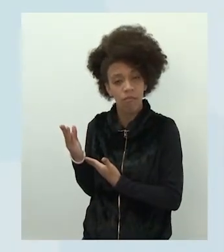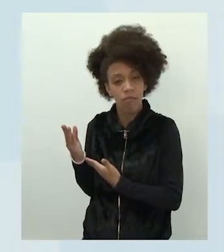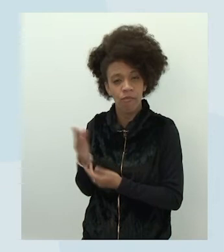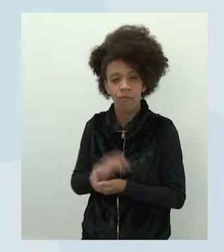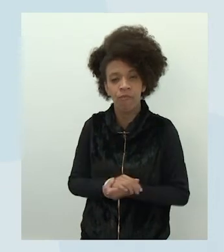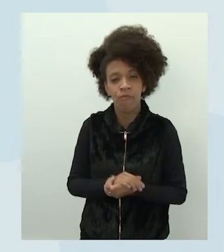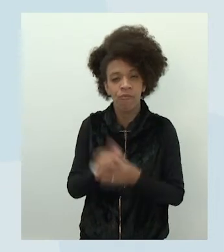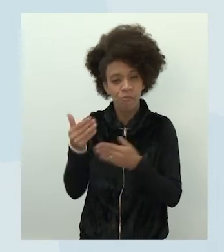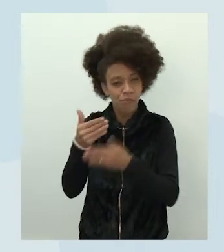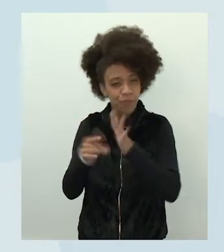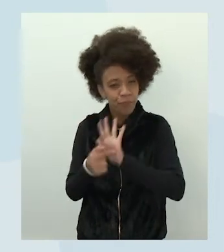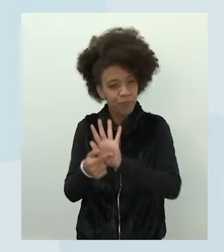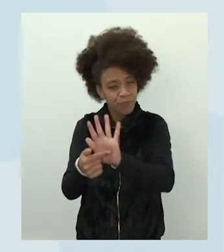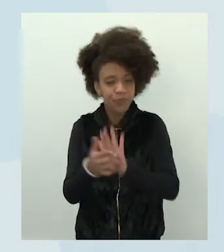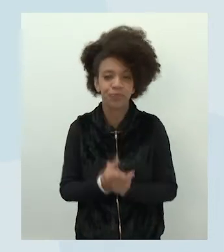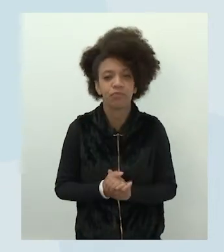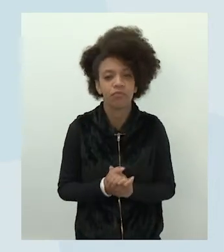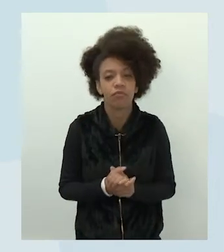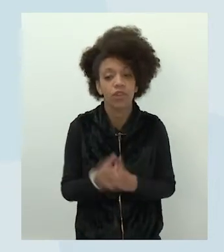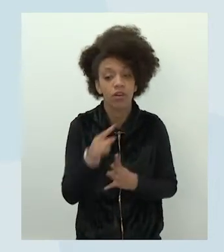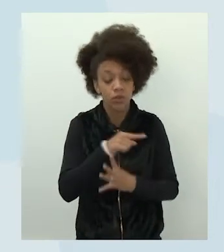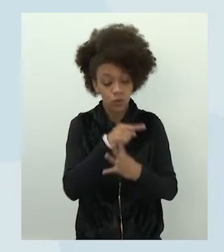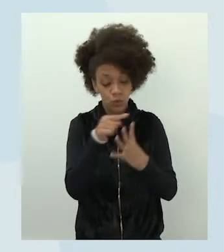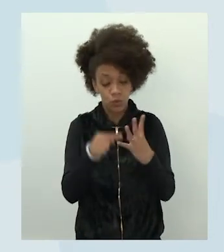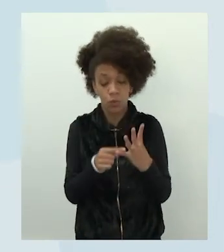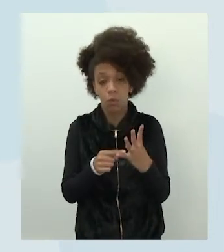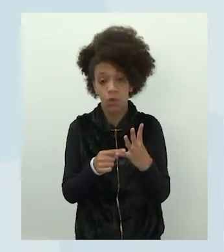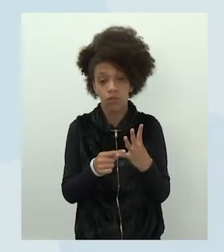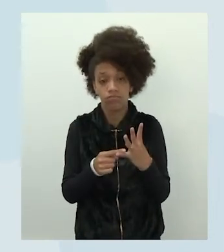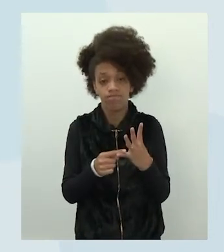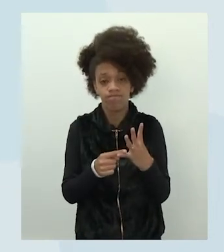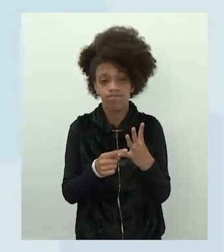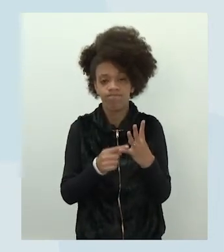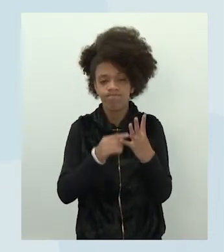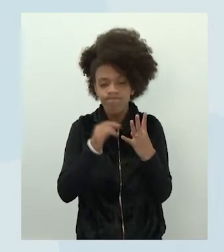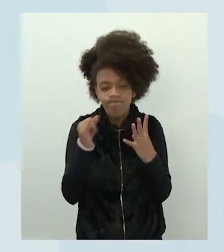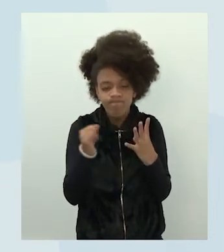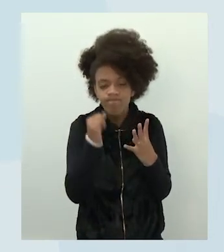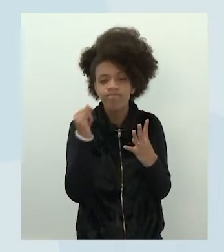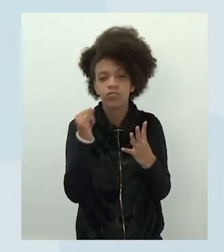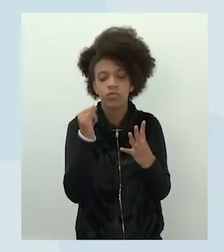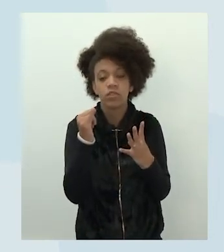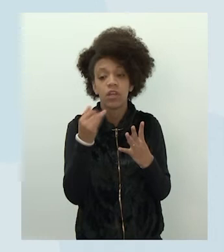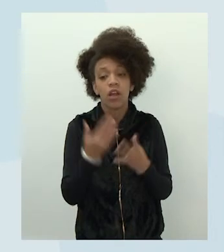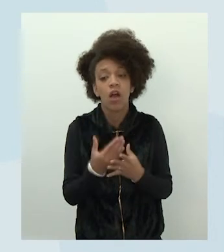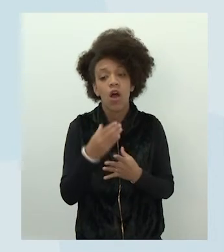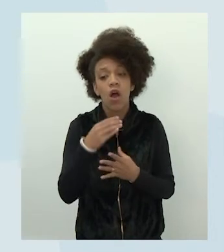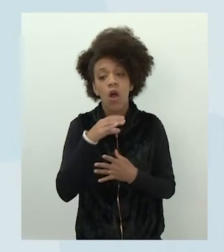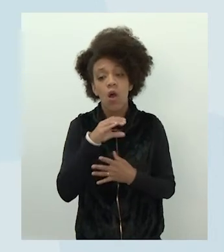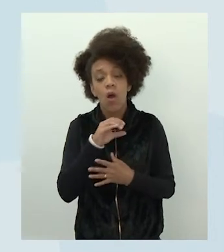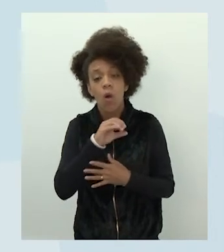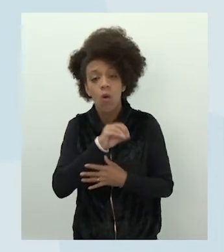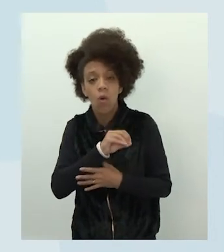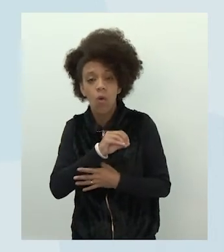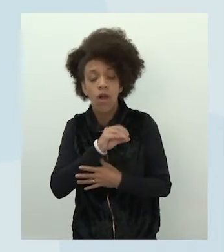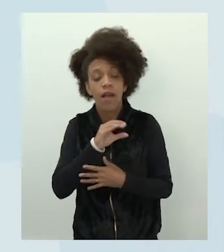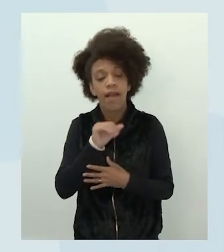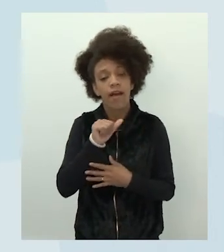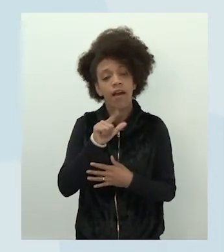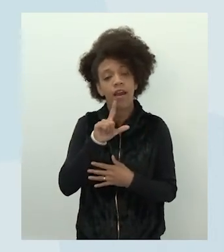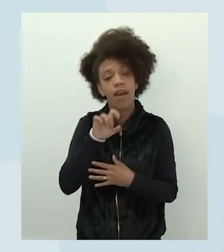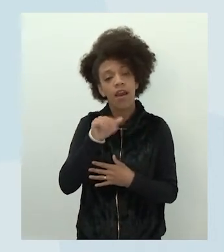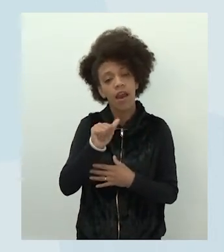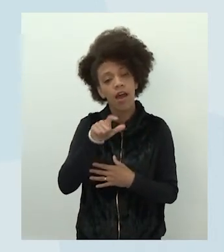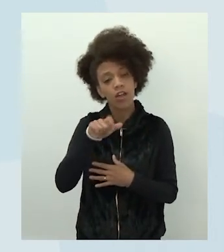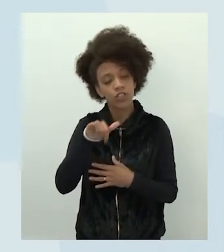Esse slide mostra os quatro pilares aos quais o Kalash se referiu. Então,